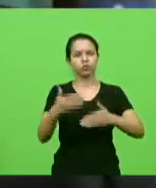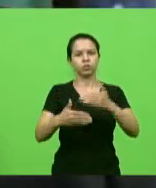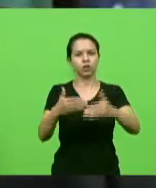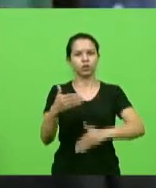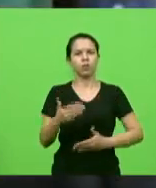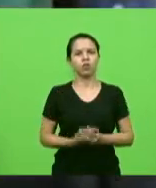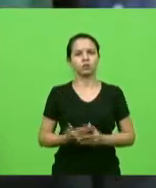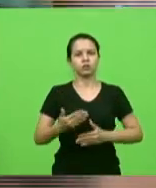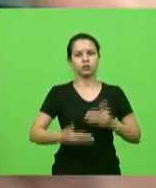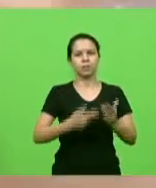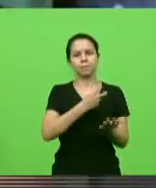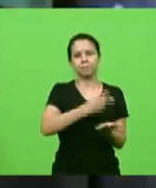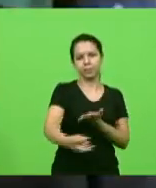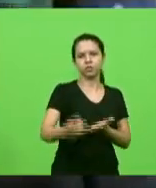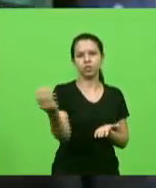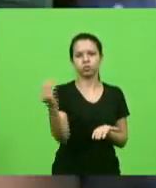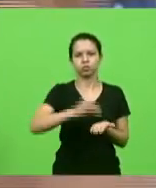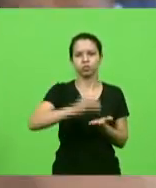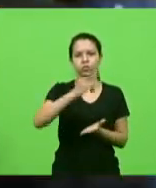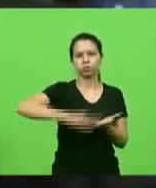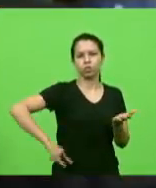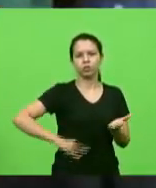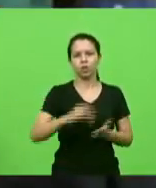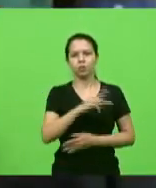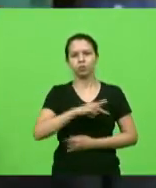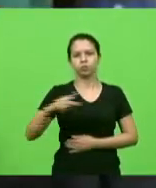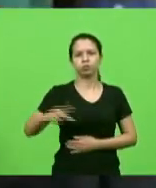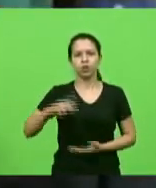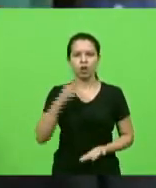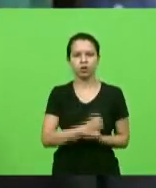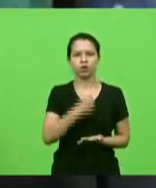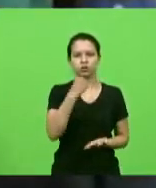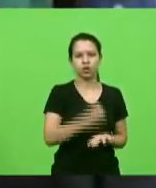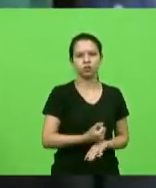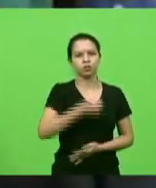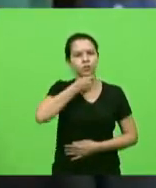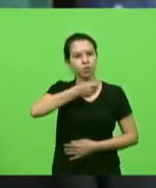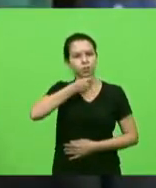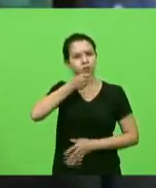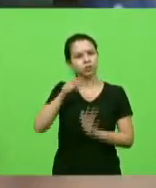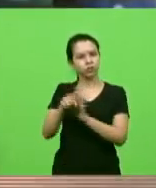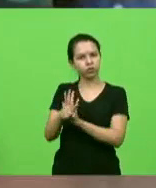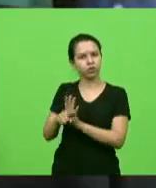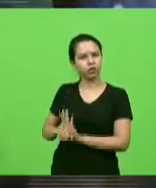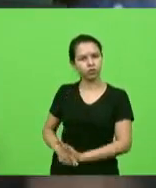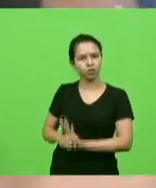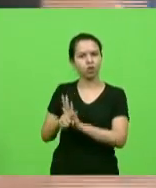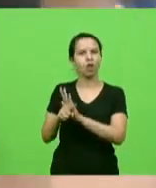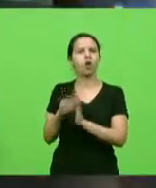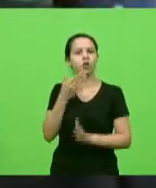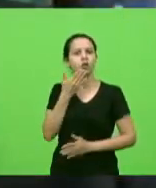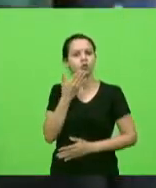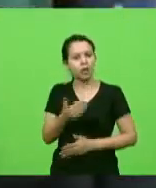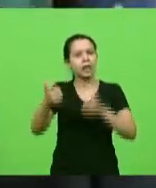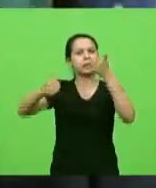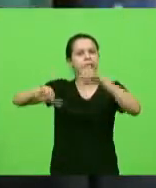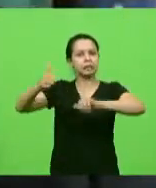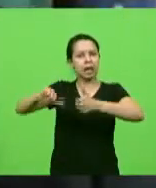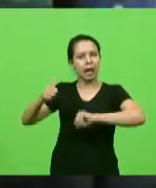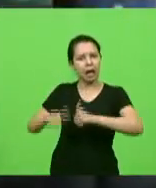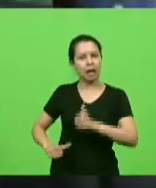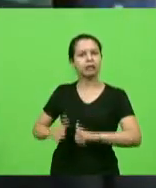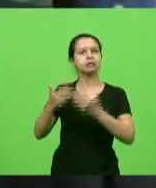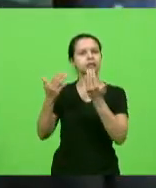processo de impeachment fundamentado e documentação pública registrada por meio de depoimentos e investigações referida análise